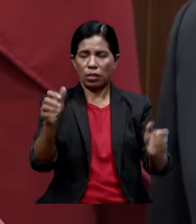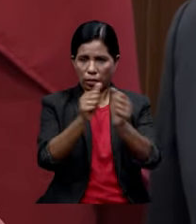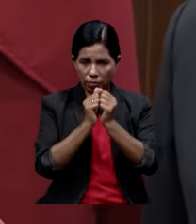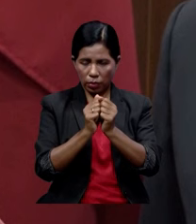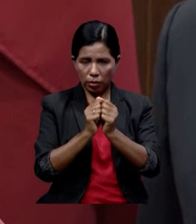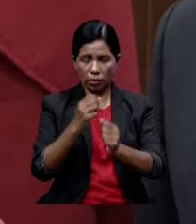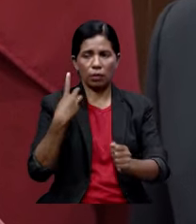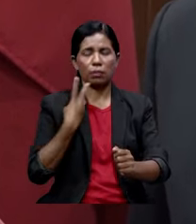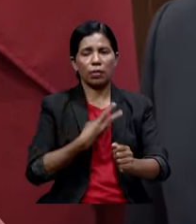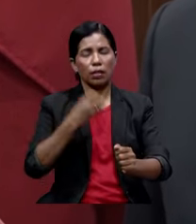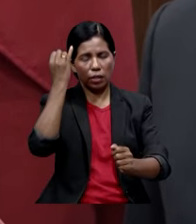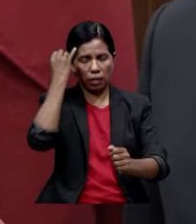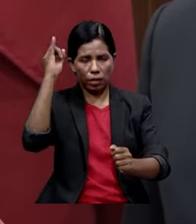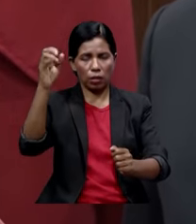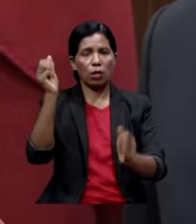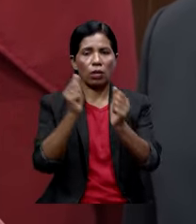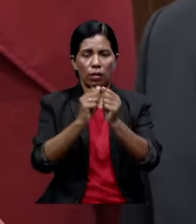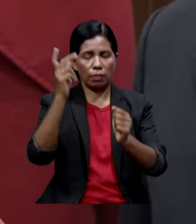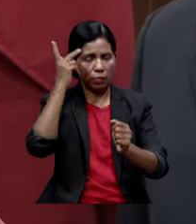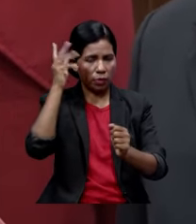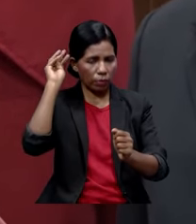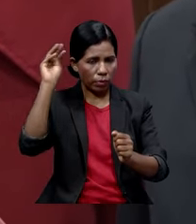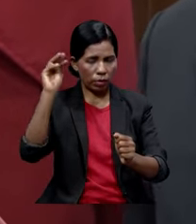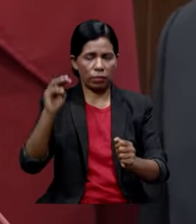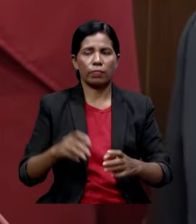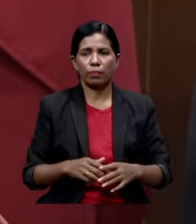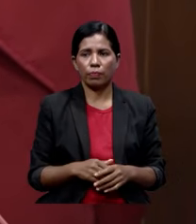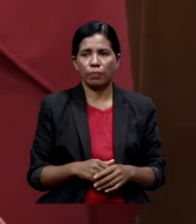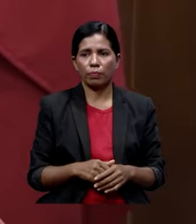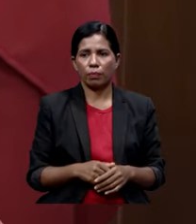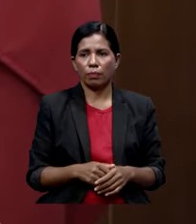a nossa ideia com o primeiro-ministro Guzmão.